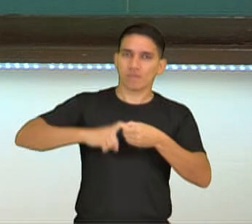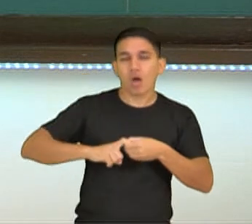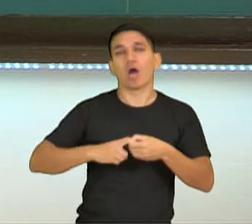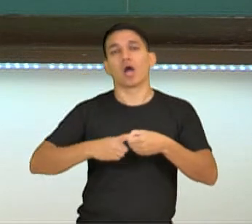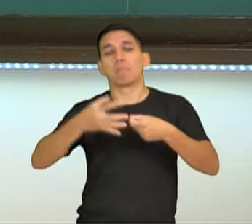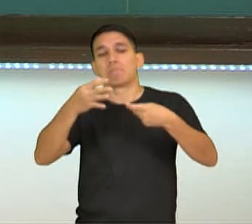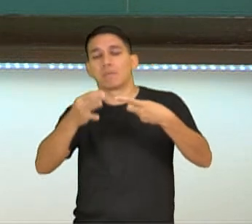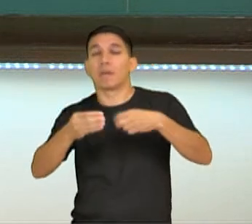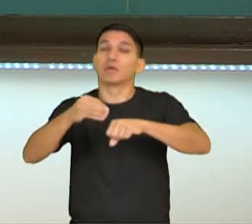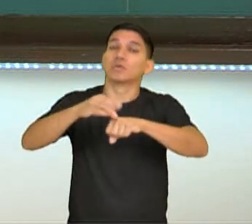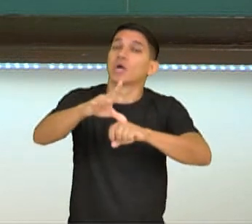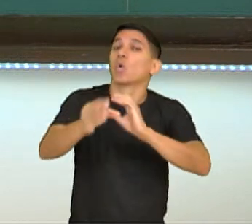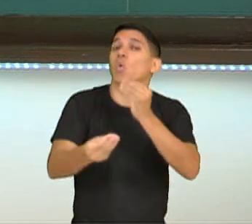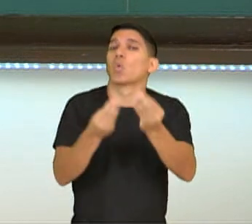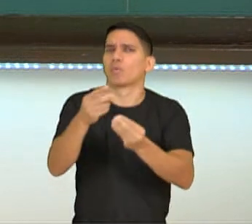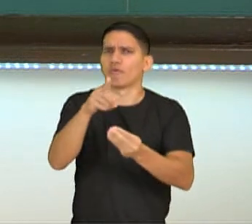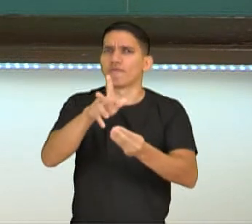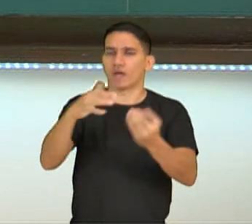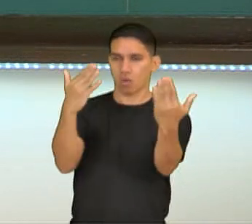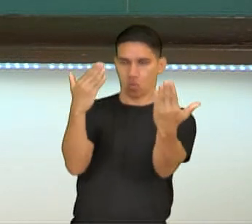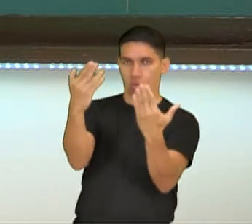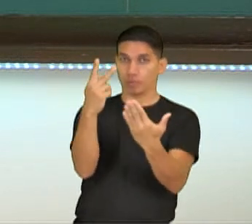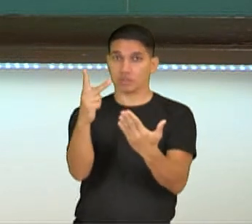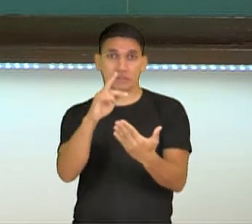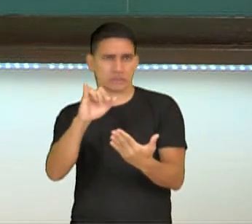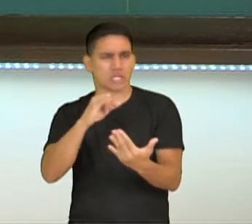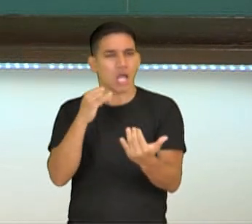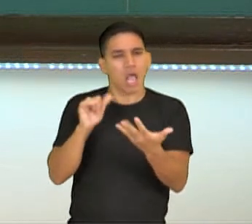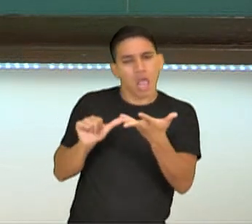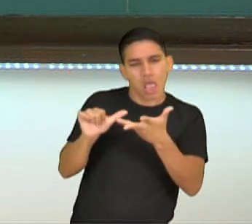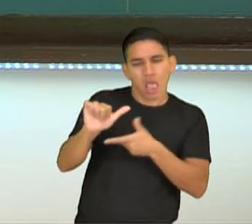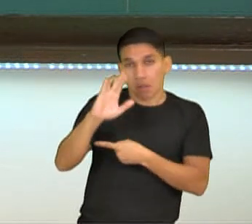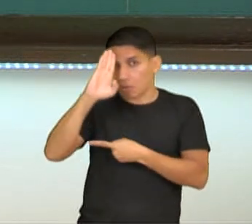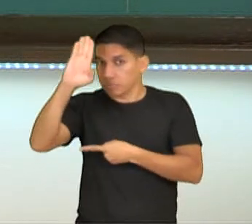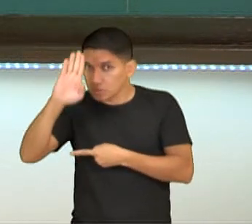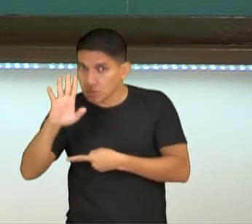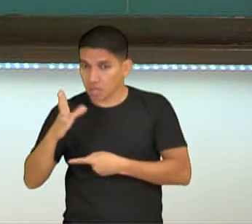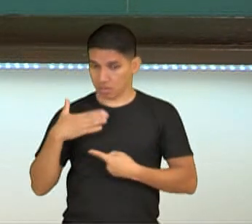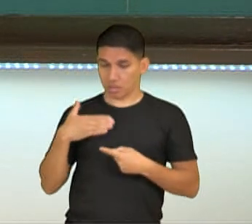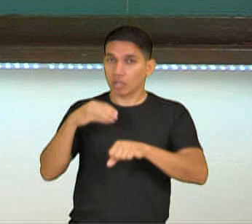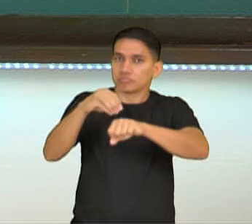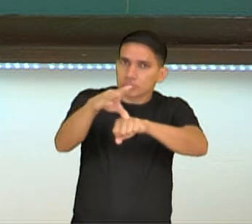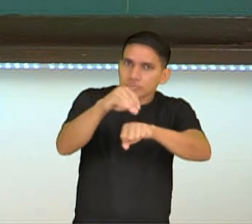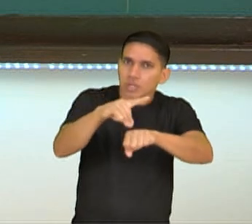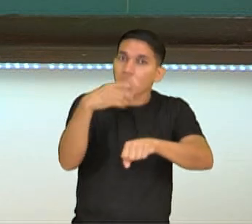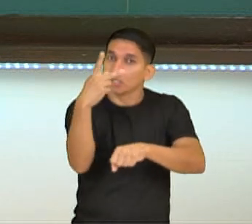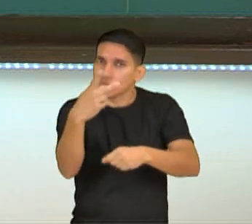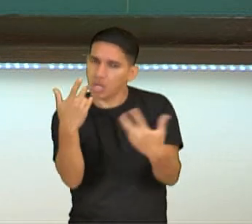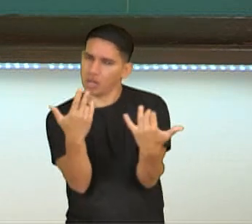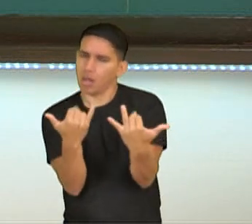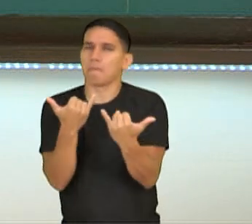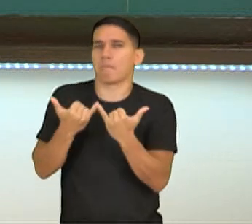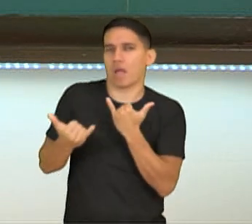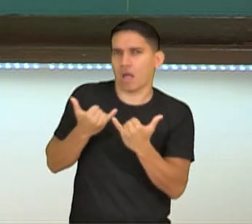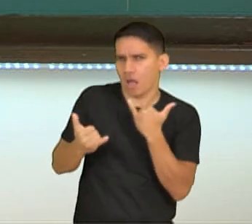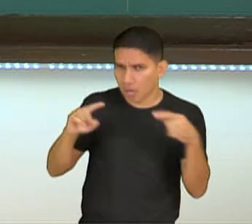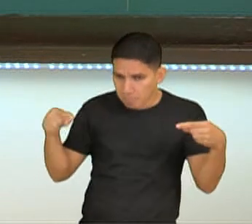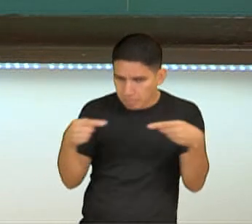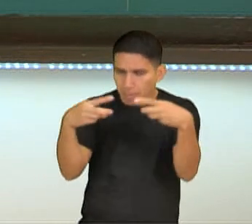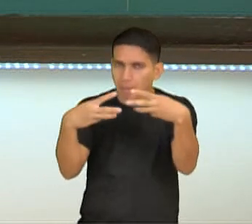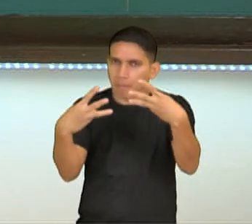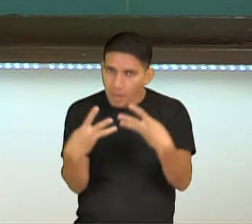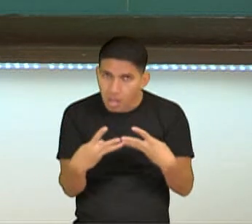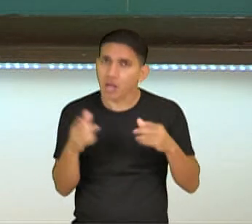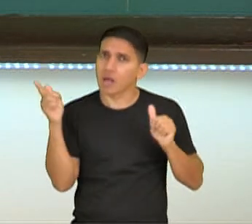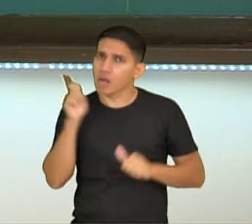vou trazer uma resposta. Você vai comparar com a sua. Se os elementos principais da minha resposta e da sua estiverem ali consonantes, como a gente